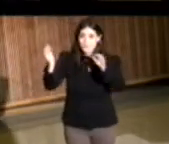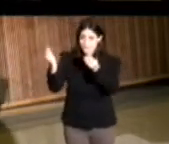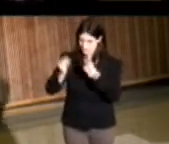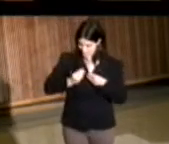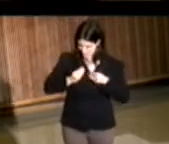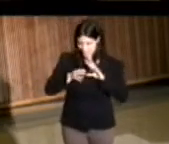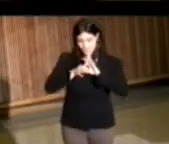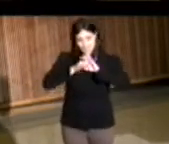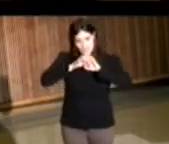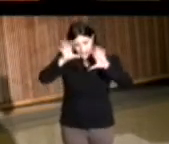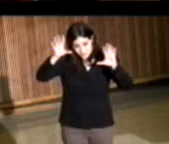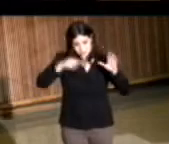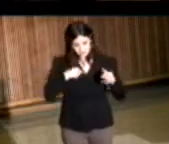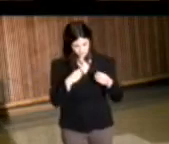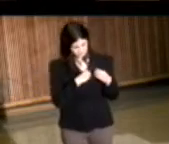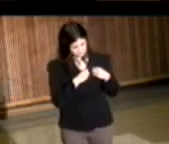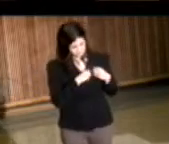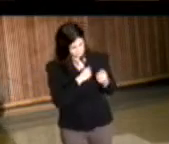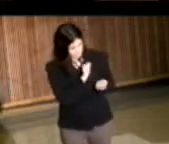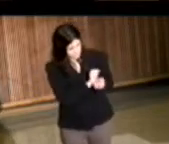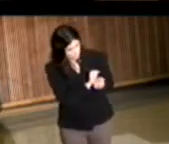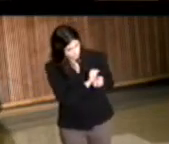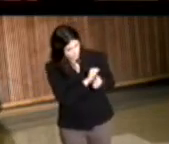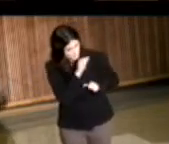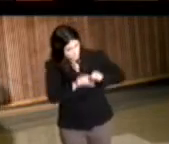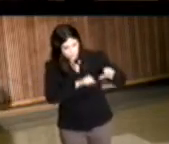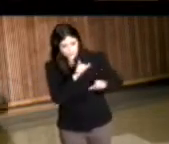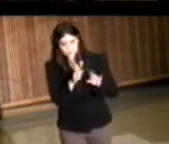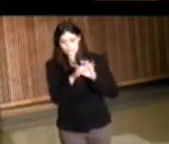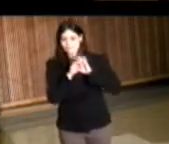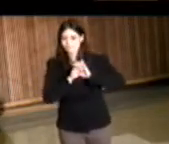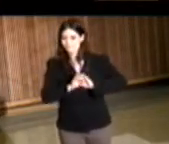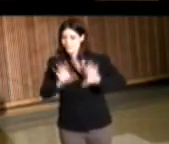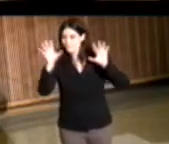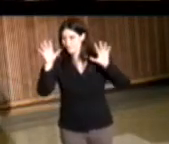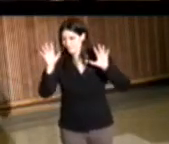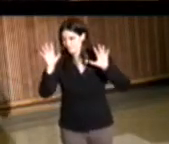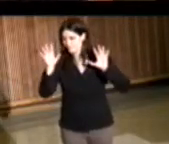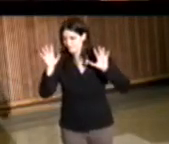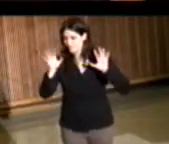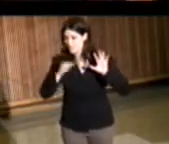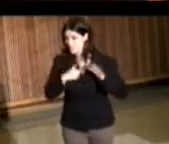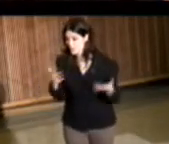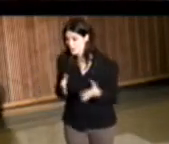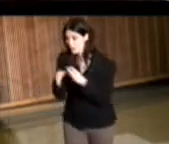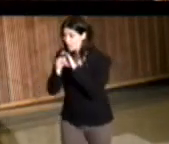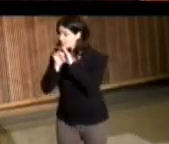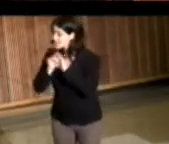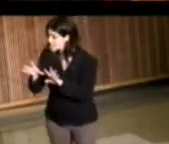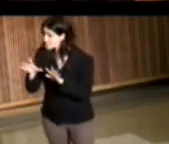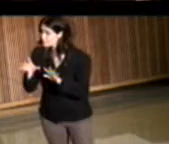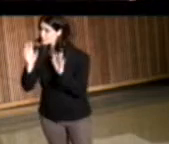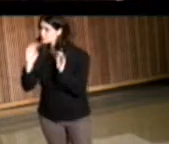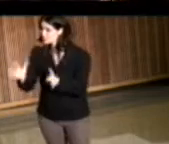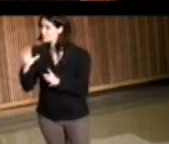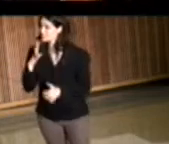produzindo transformação na nossa vida, que eu posso viver a lei do amor. Eu não consigo